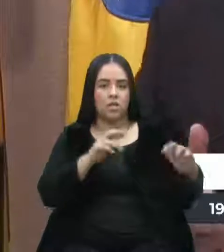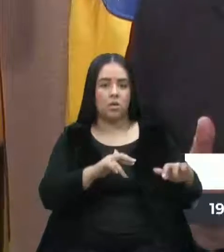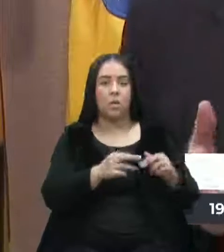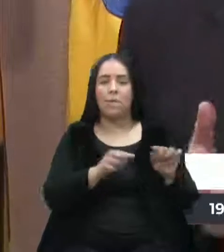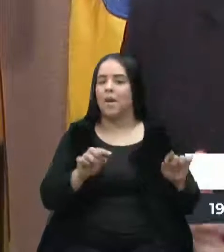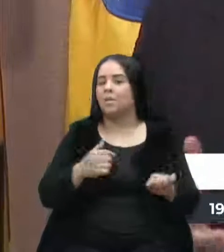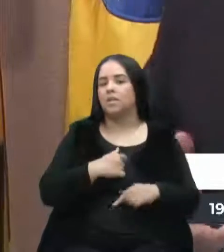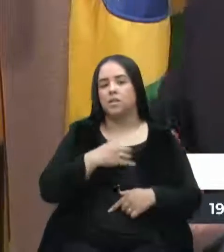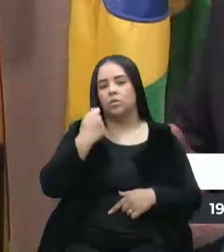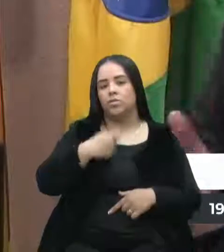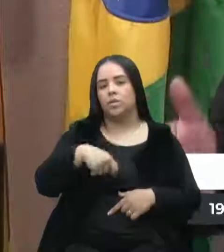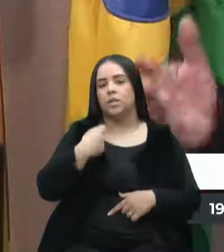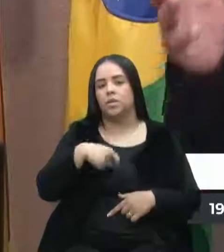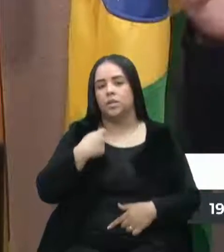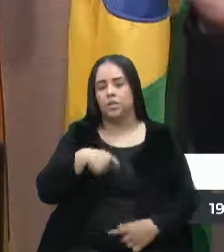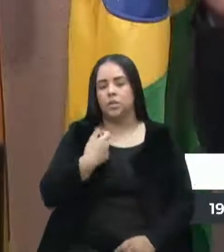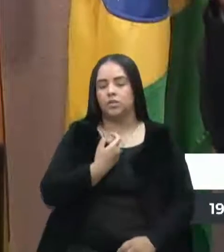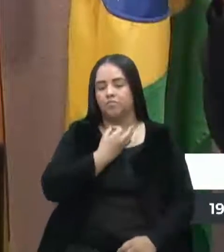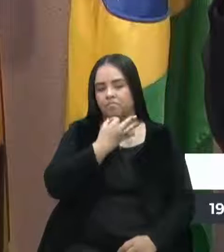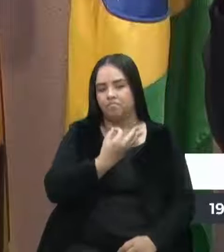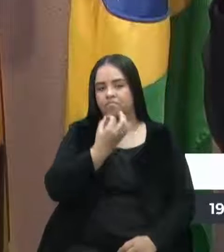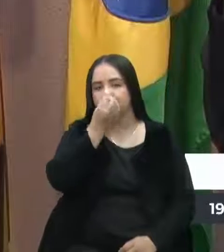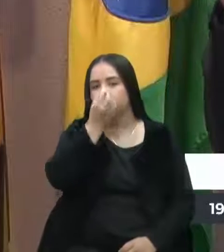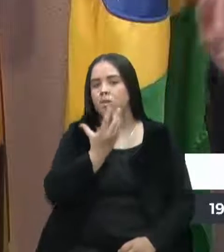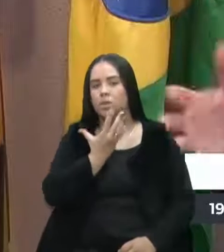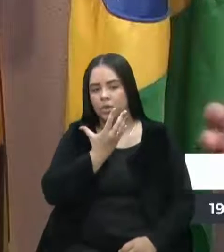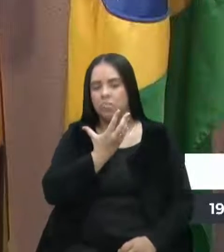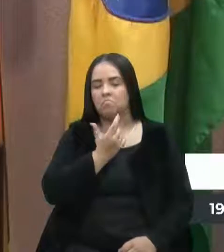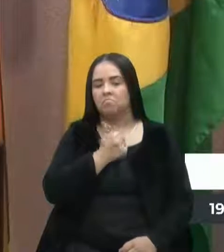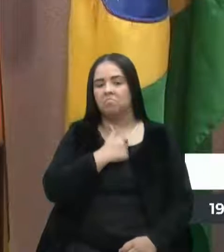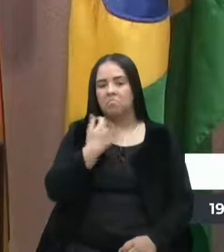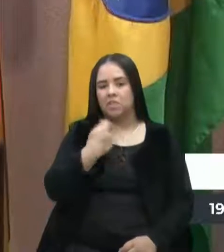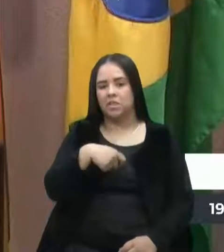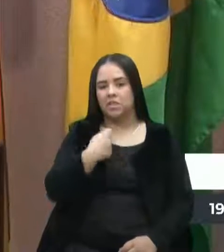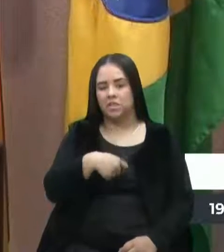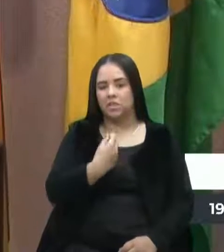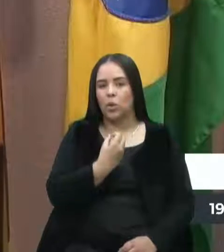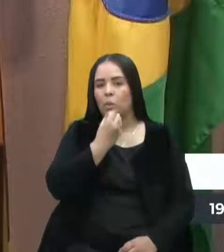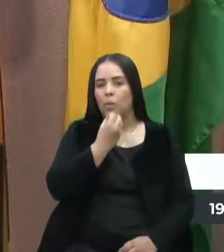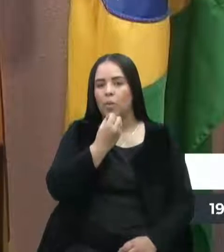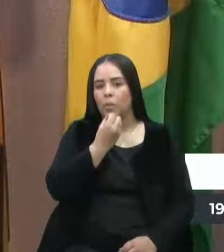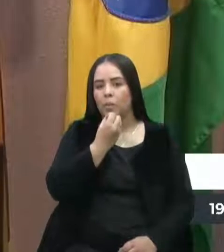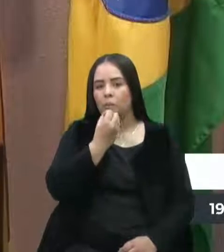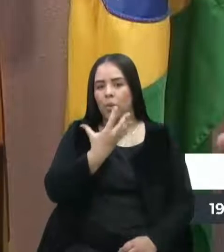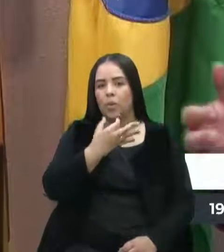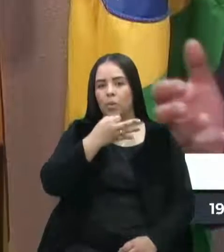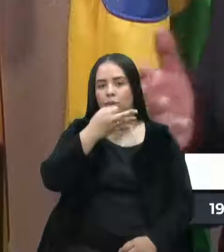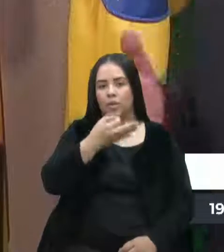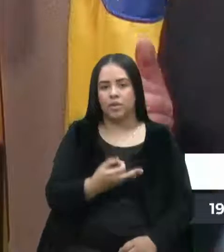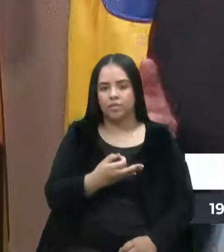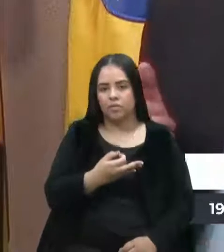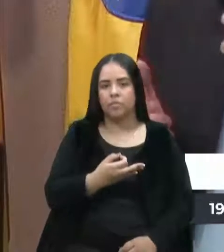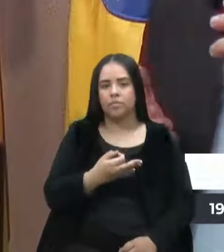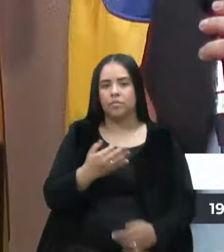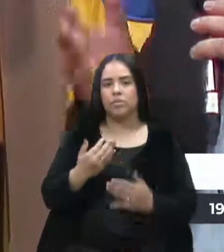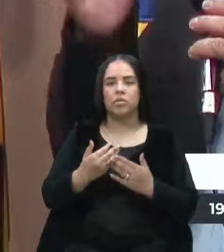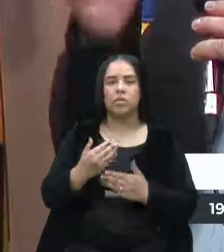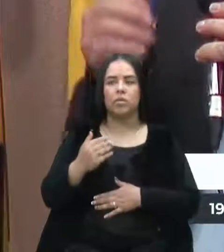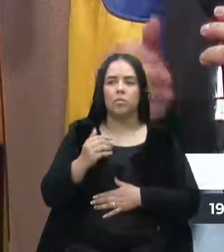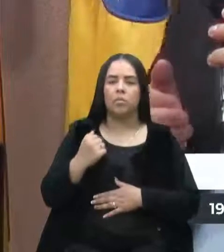preciso elogiar é preciso usar o próximo